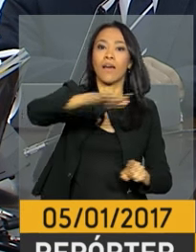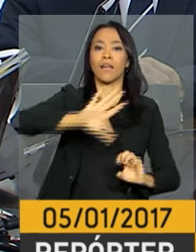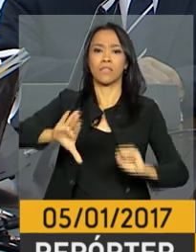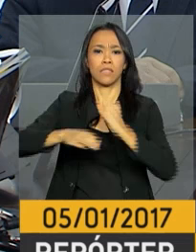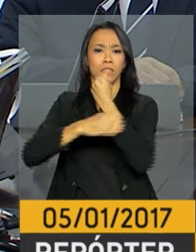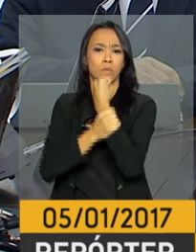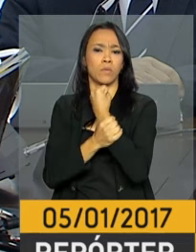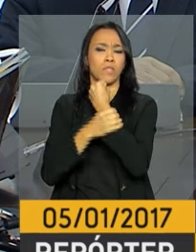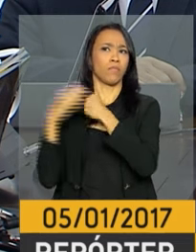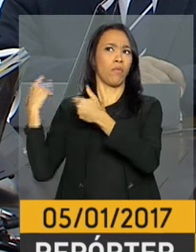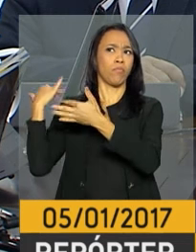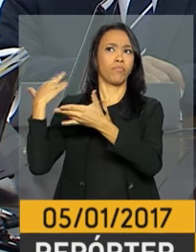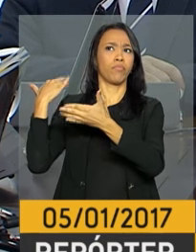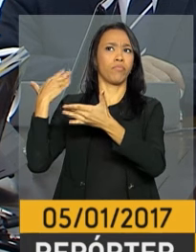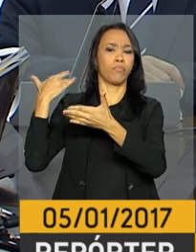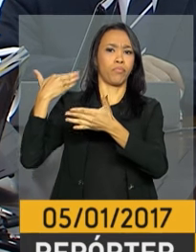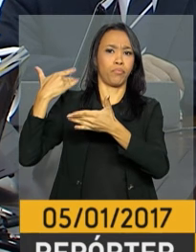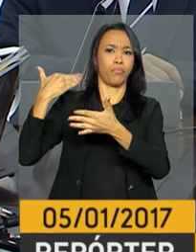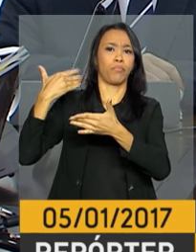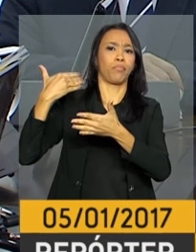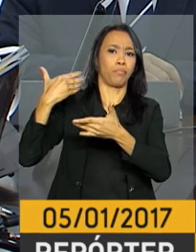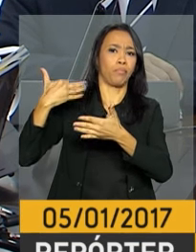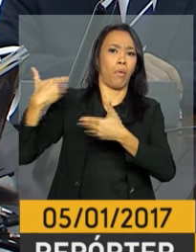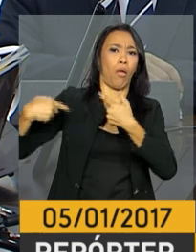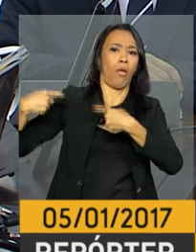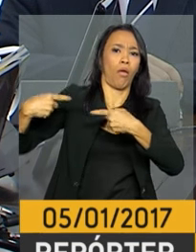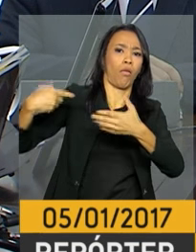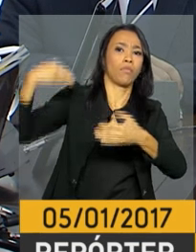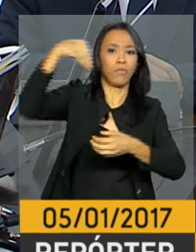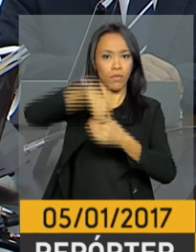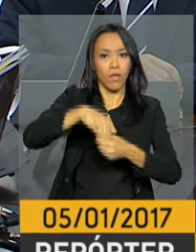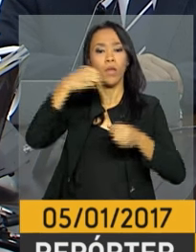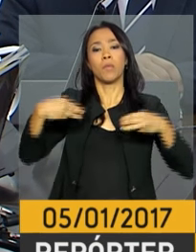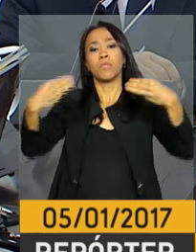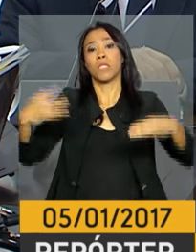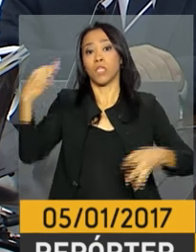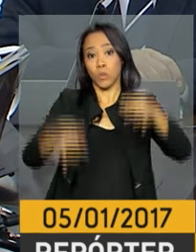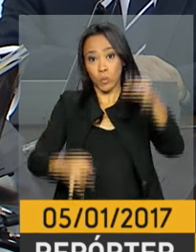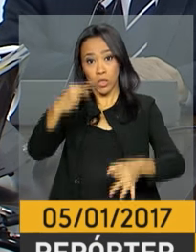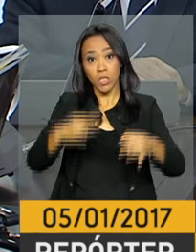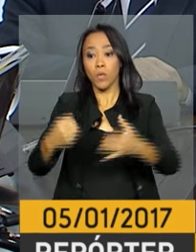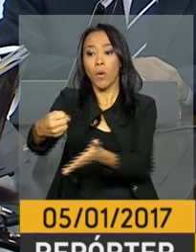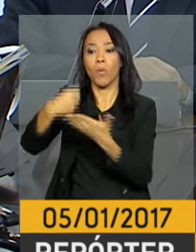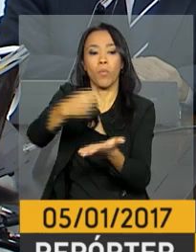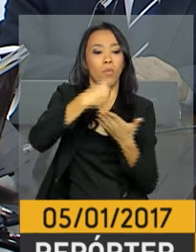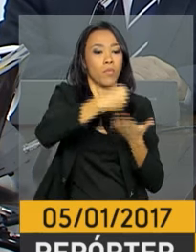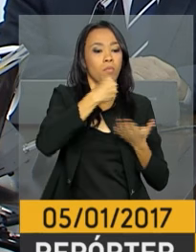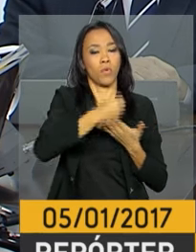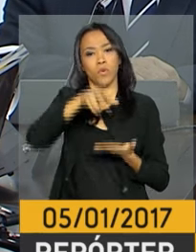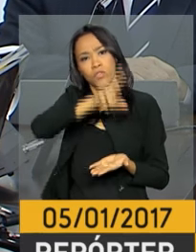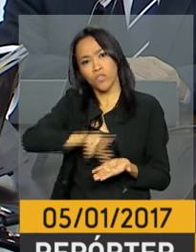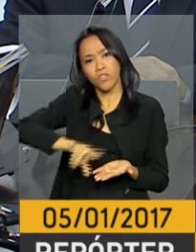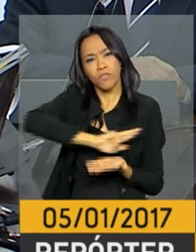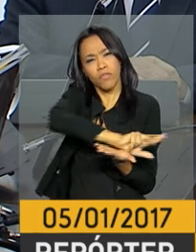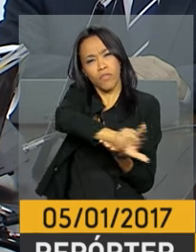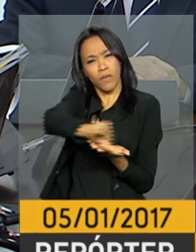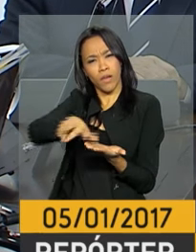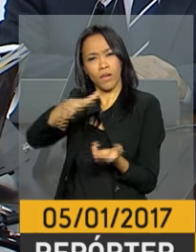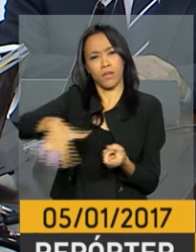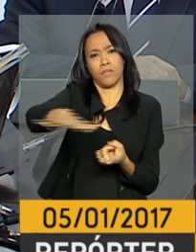na no ministério da justiça com a colaboração de todos os setores governamentais